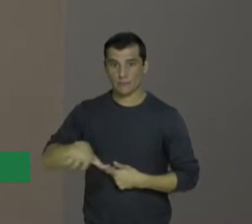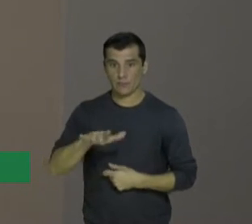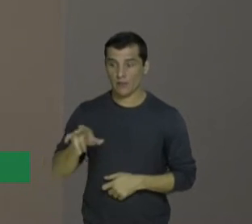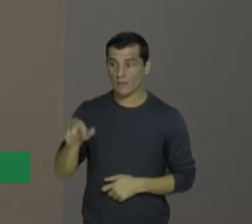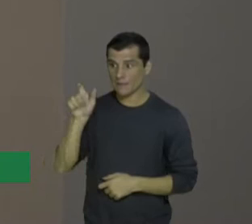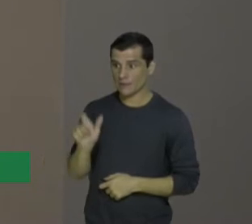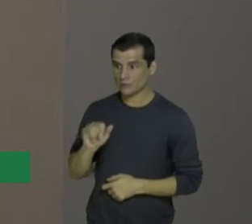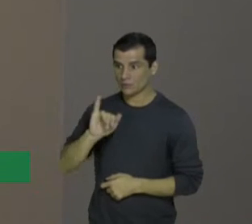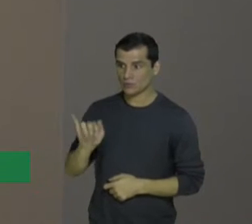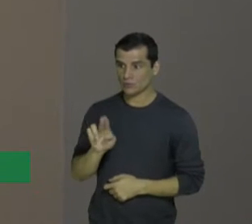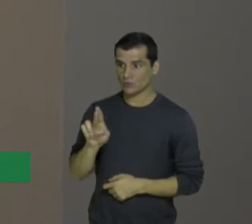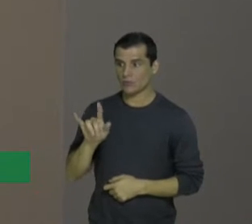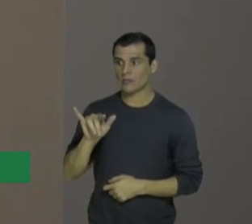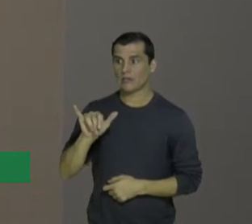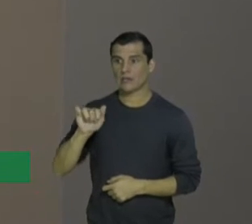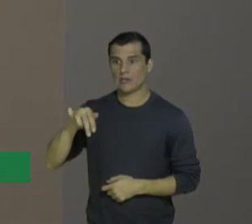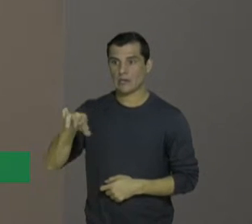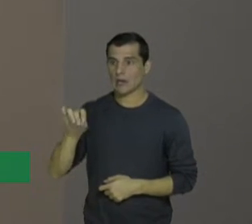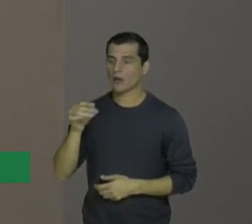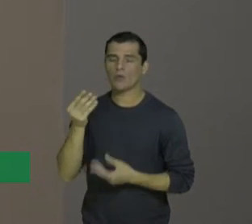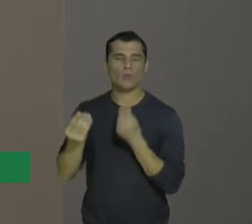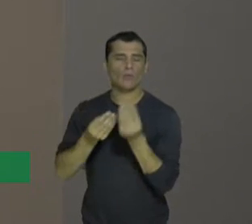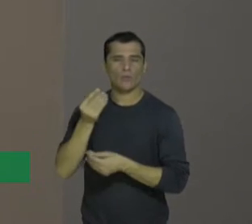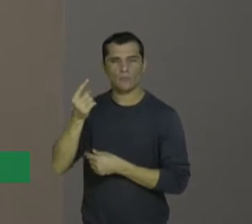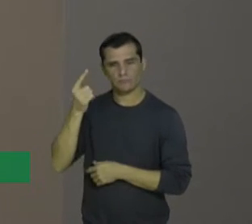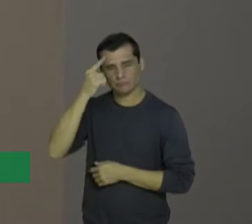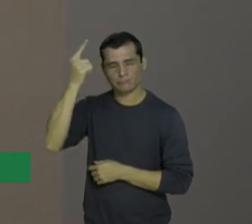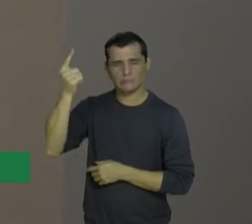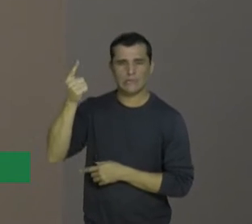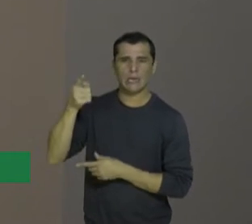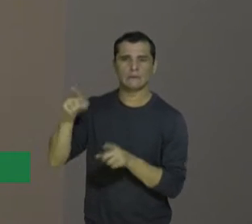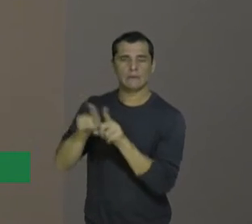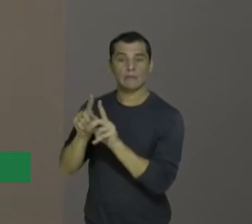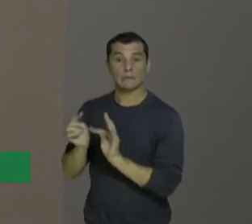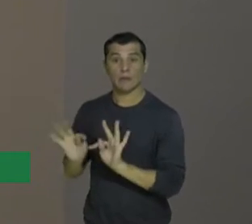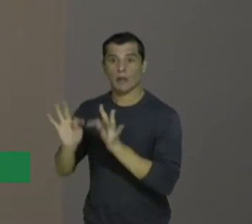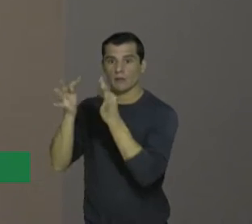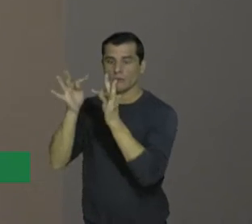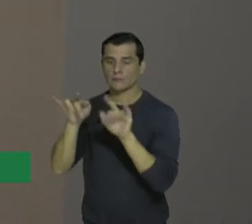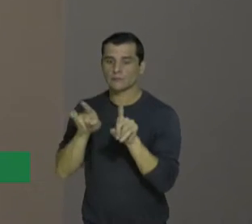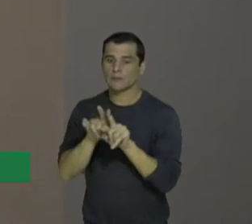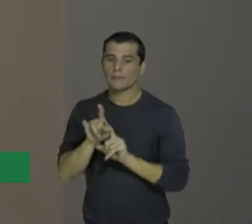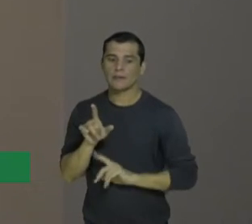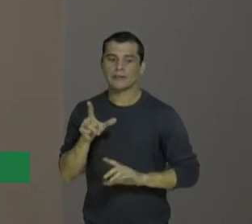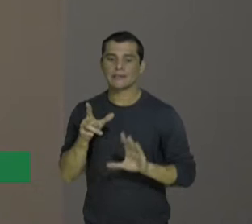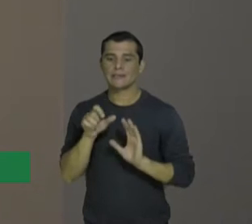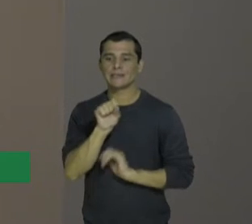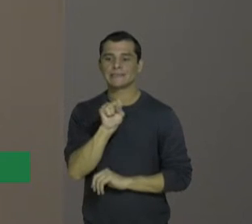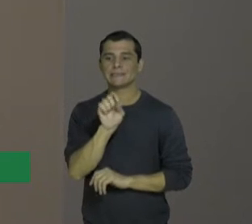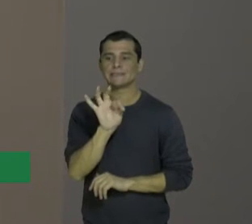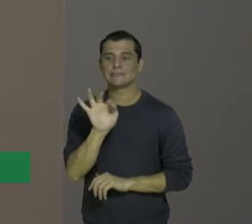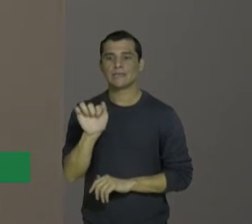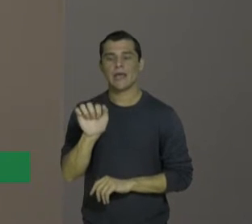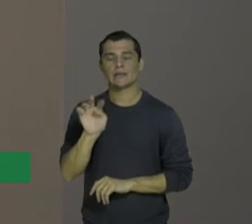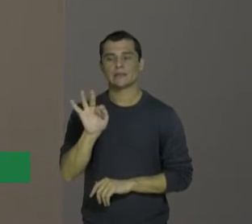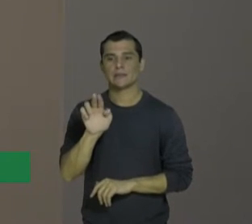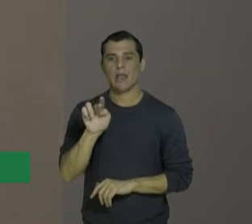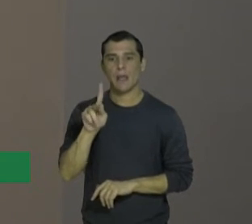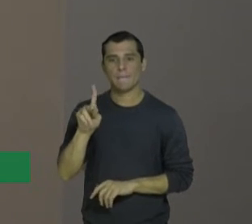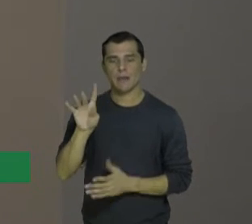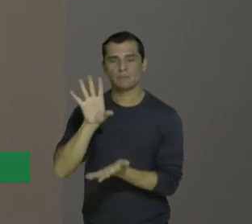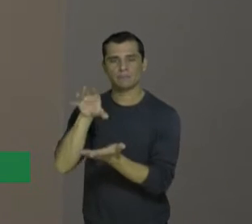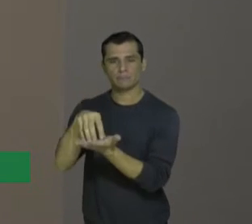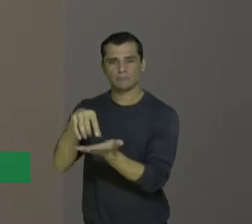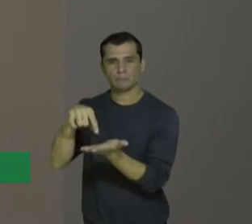inovação e tecnologia estratégia e negócios de startups internacionalização importação e exportação entre